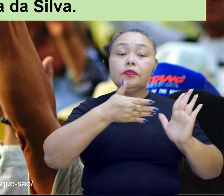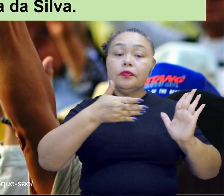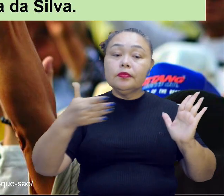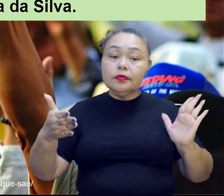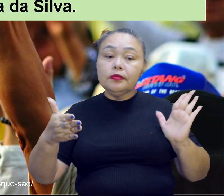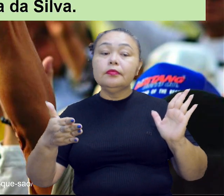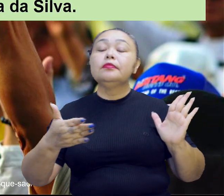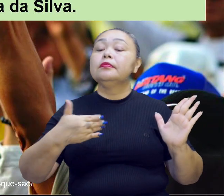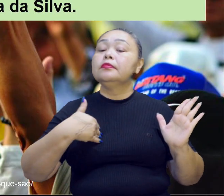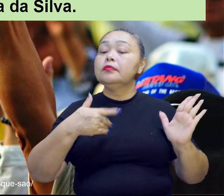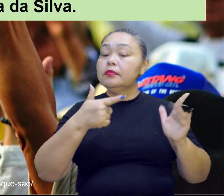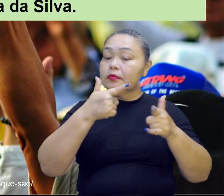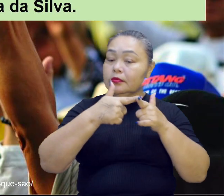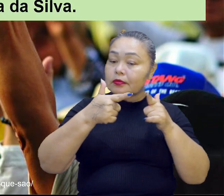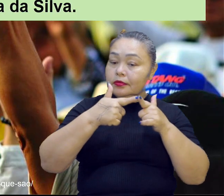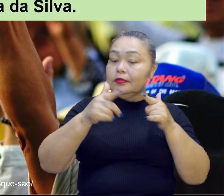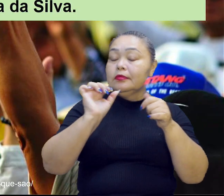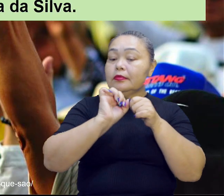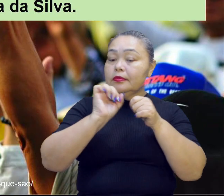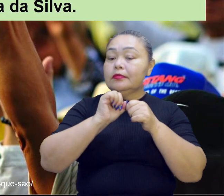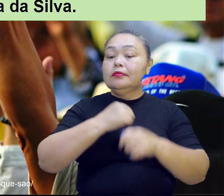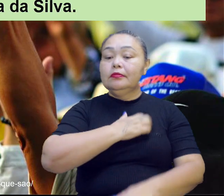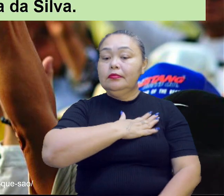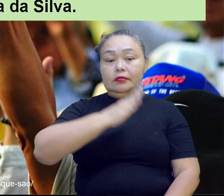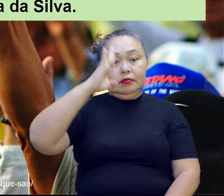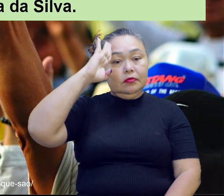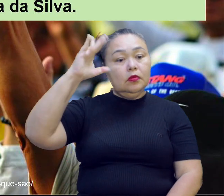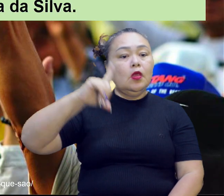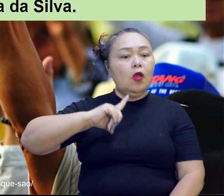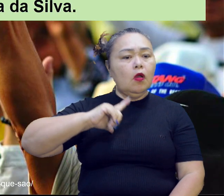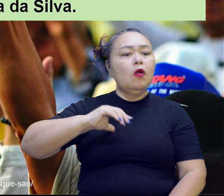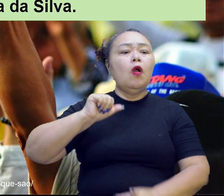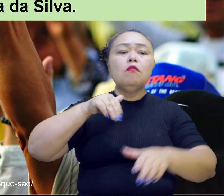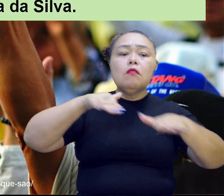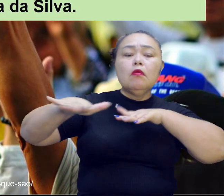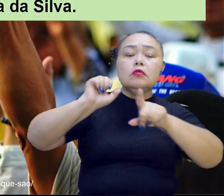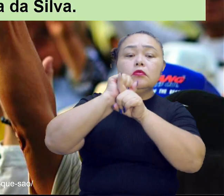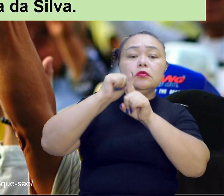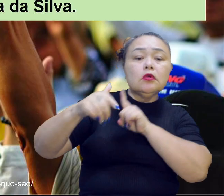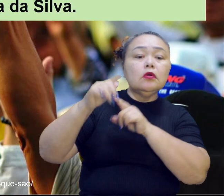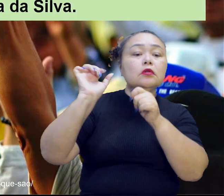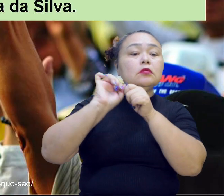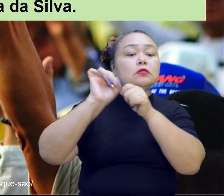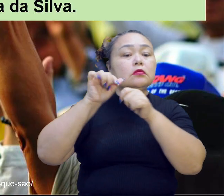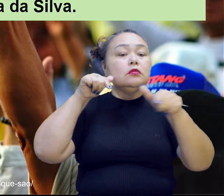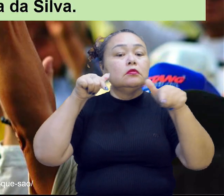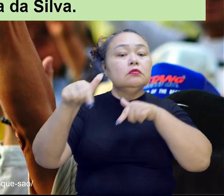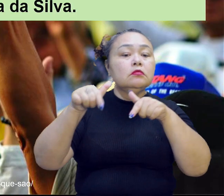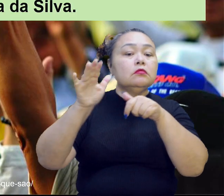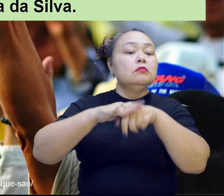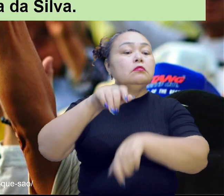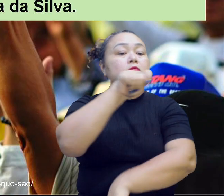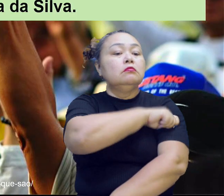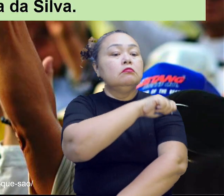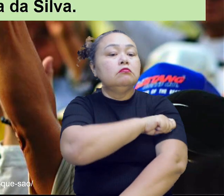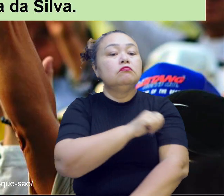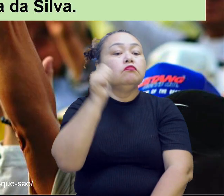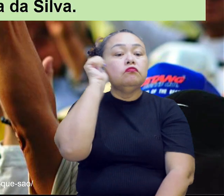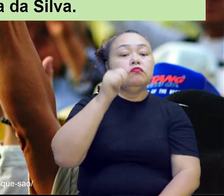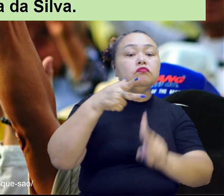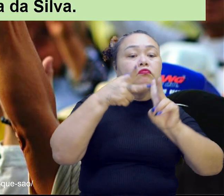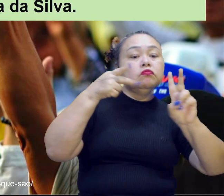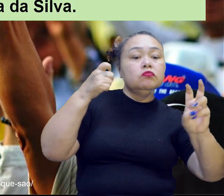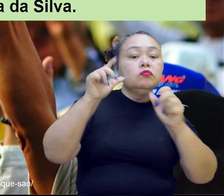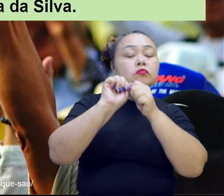Durante a crise da ditadura, diversos movimentos sociais ganharam força no Brasil. Trabalhadores, estudantes, mulheres,